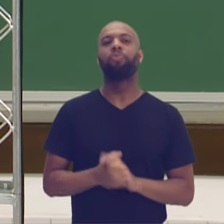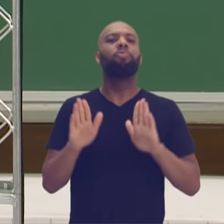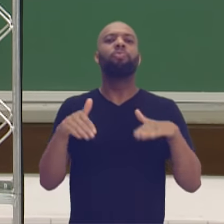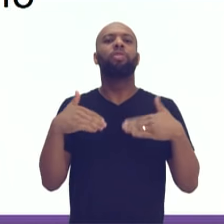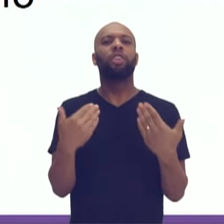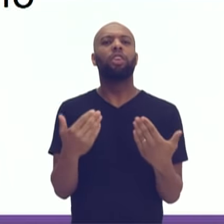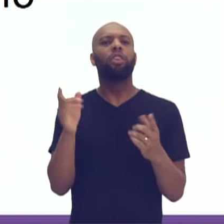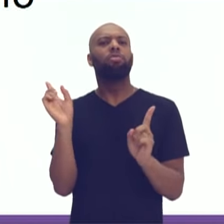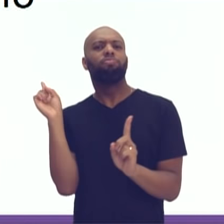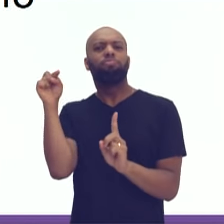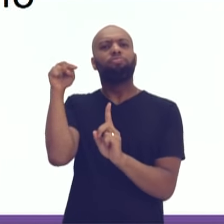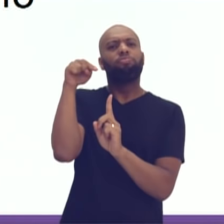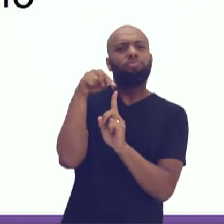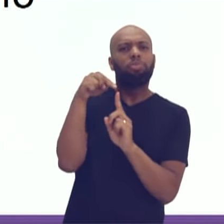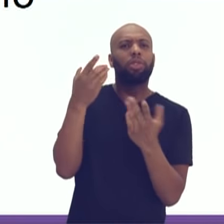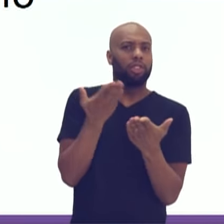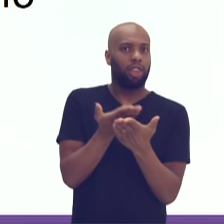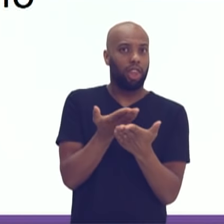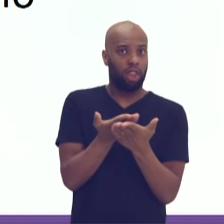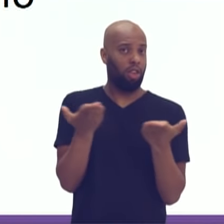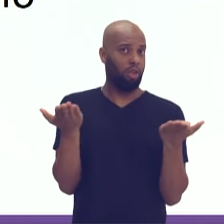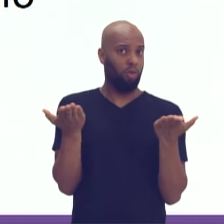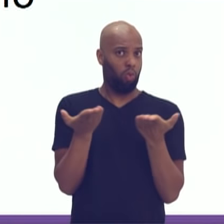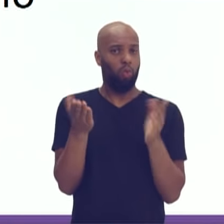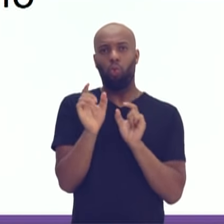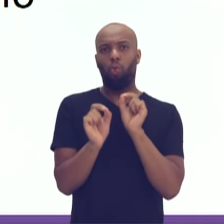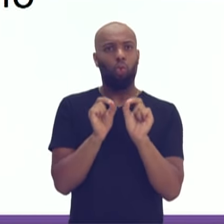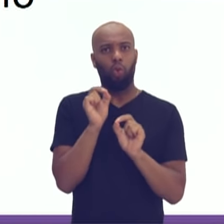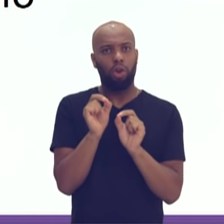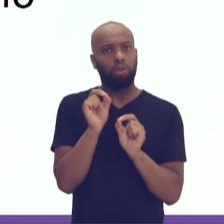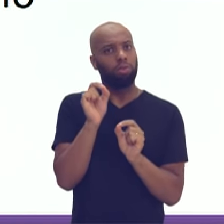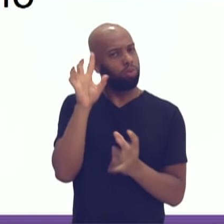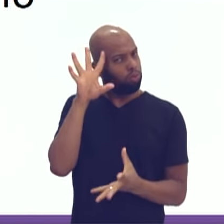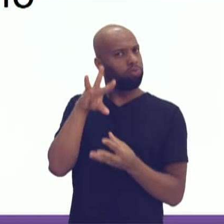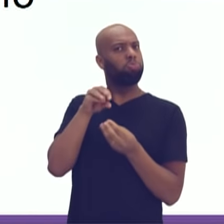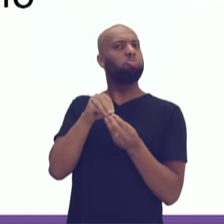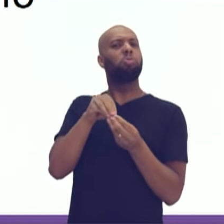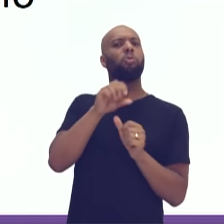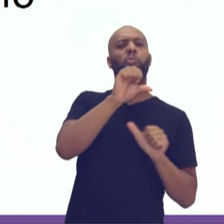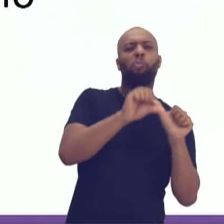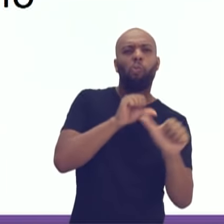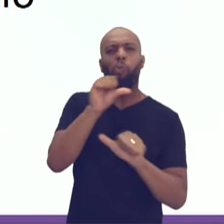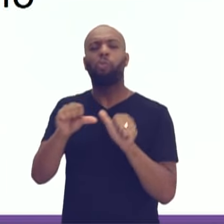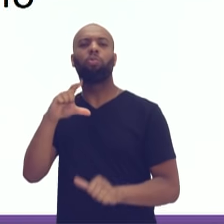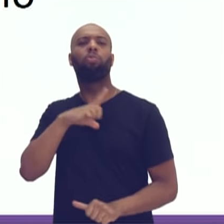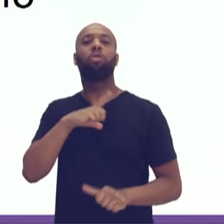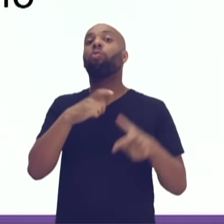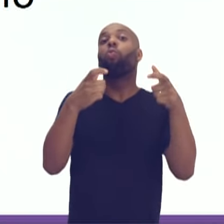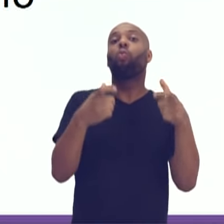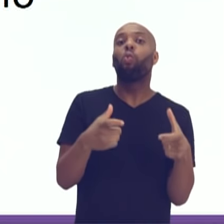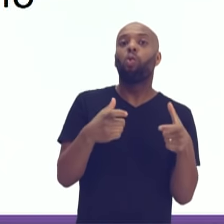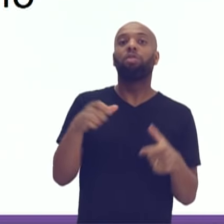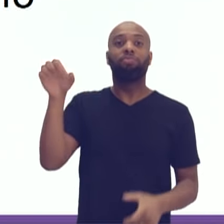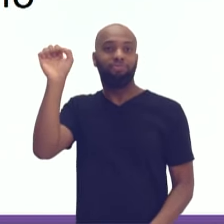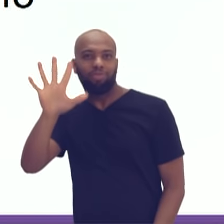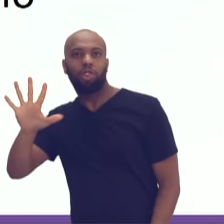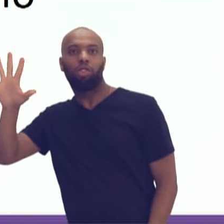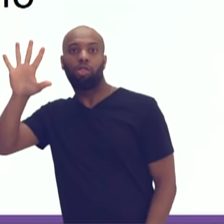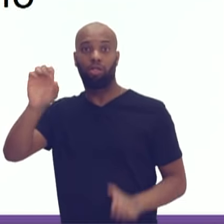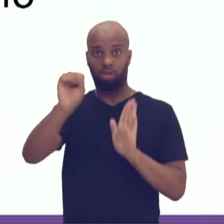Então, o objetivo da aula é o seguinte, é compreender as mudanças que ocorreram na Europa